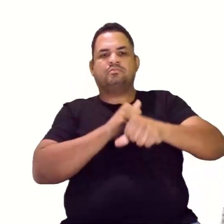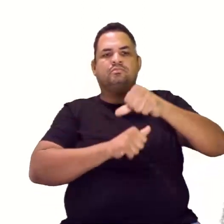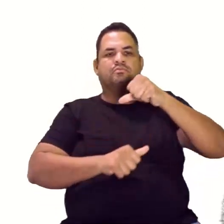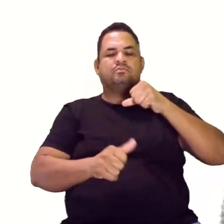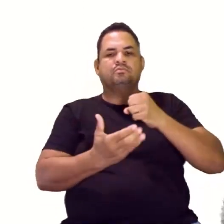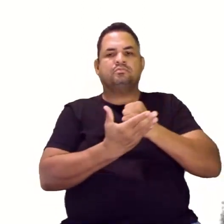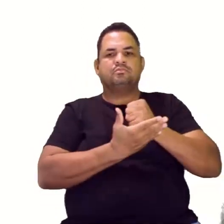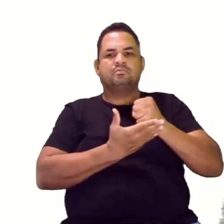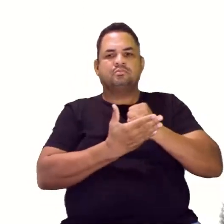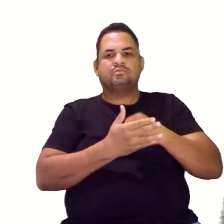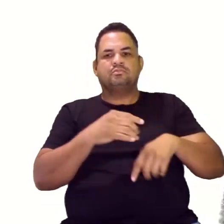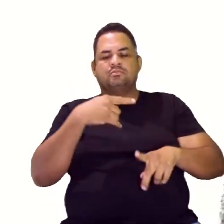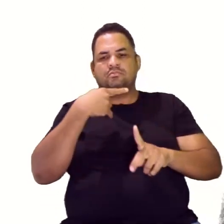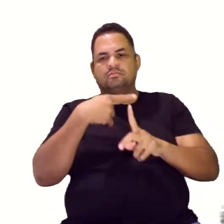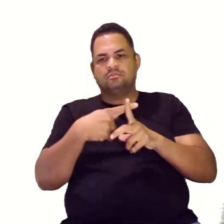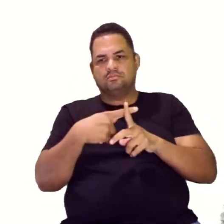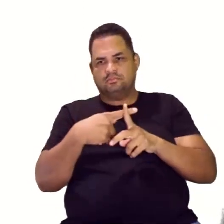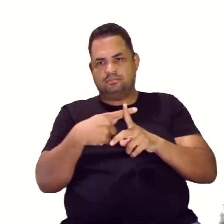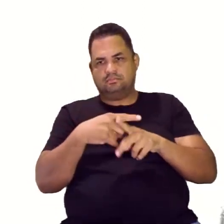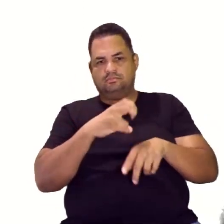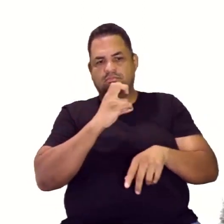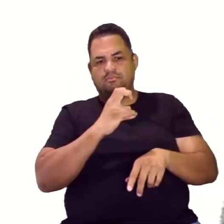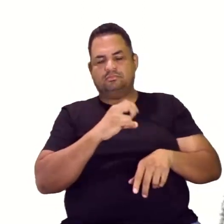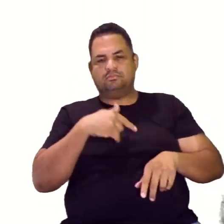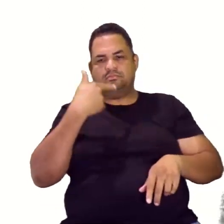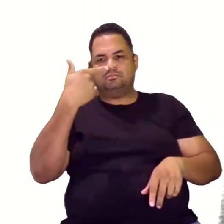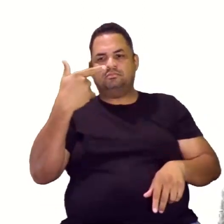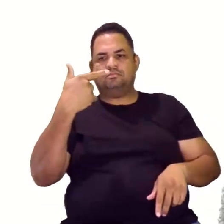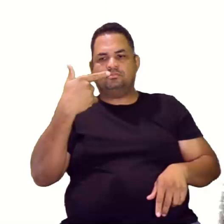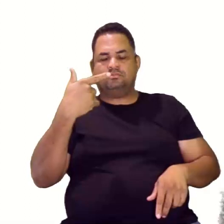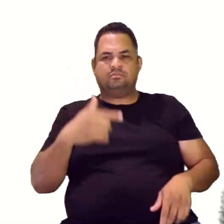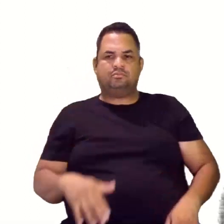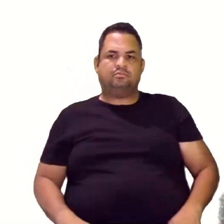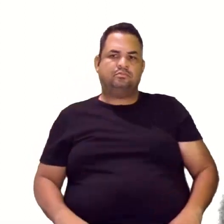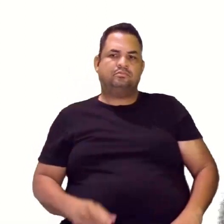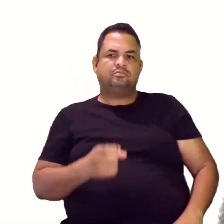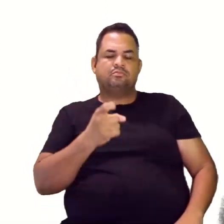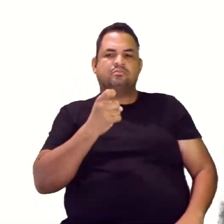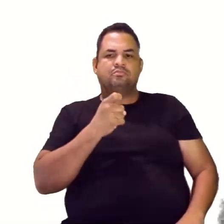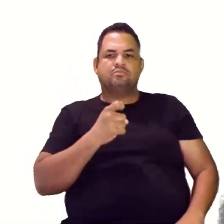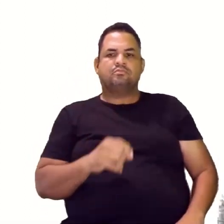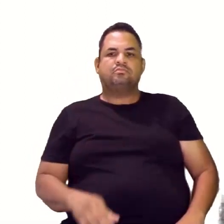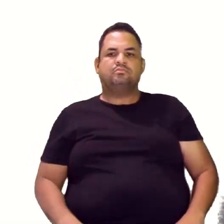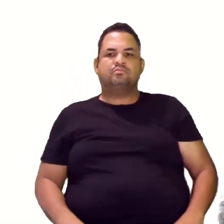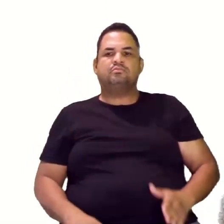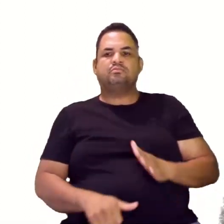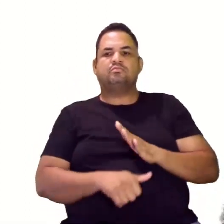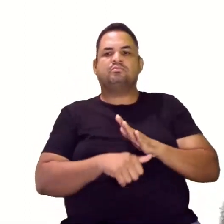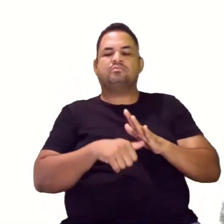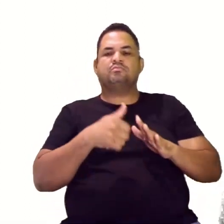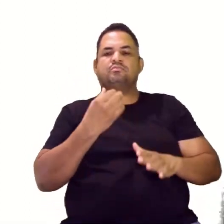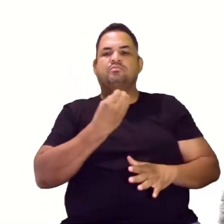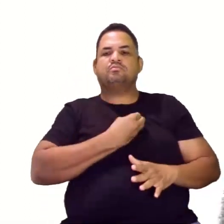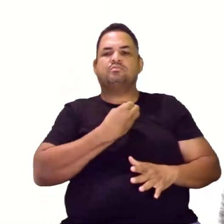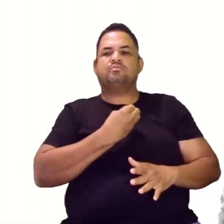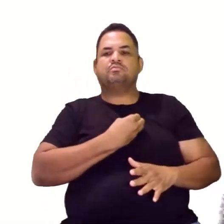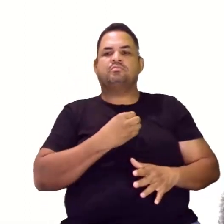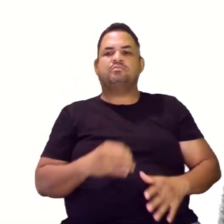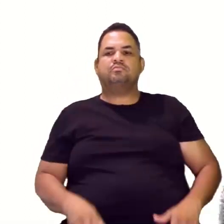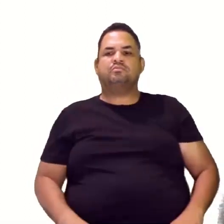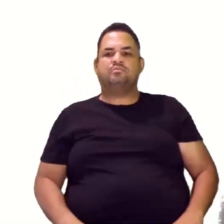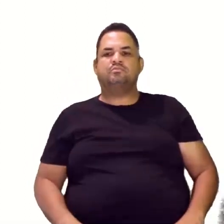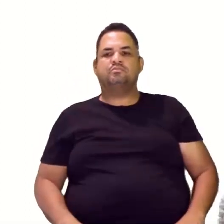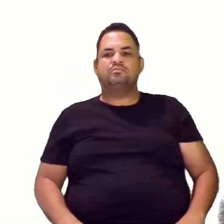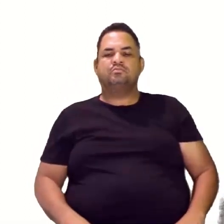a base e vai ficar... positivo. Então, é 5 ao quadrado igual a x. Então, o meu primeiro valor aqui